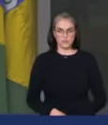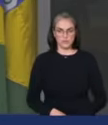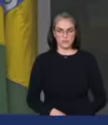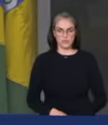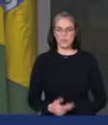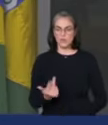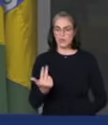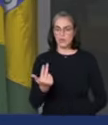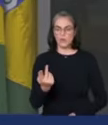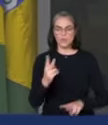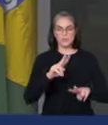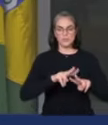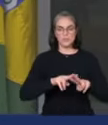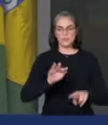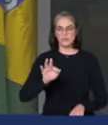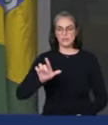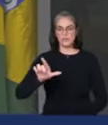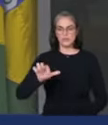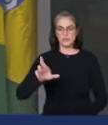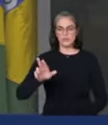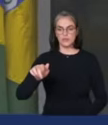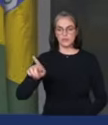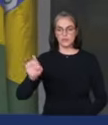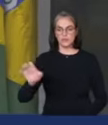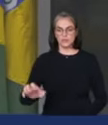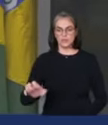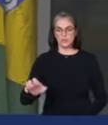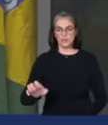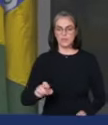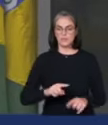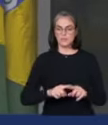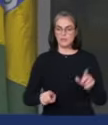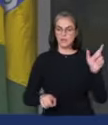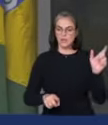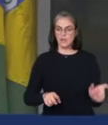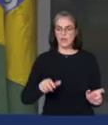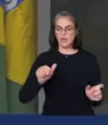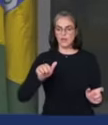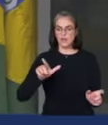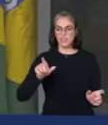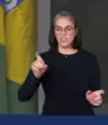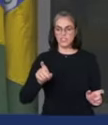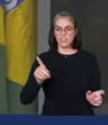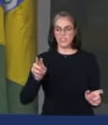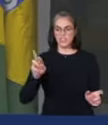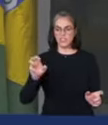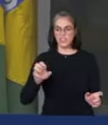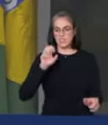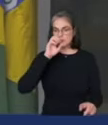flagrante, Alexandre de Moraes, numa sanha de vingança, de vendeta,